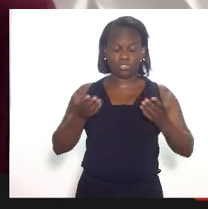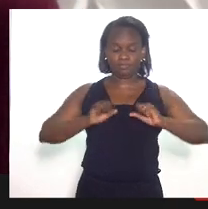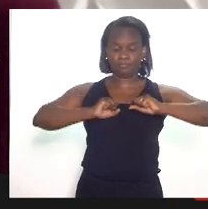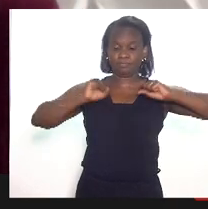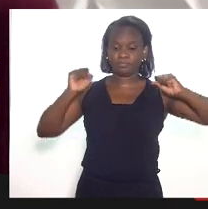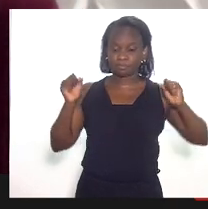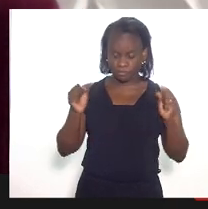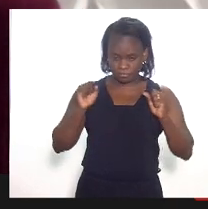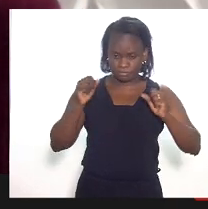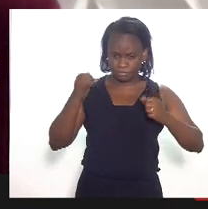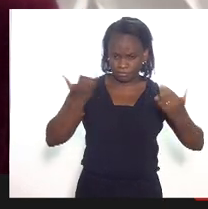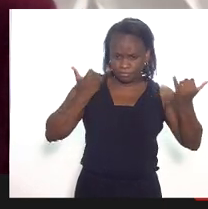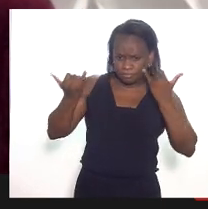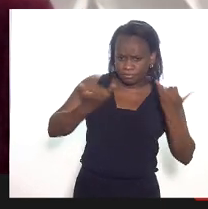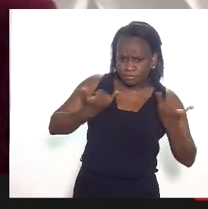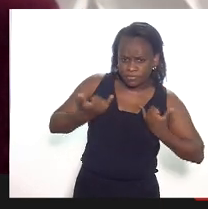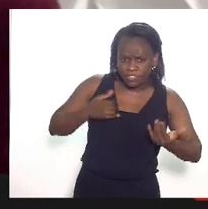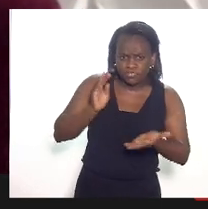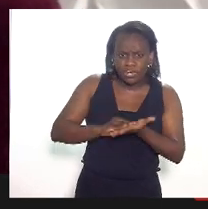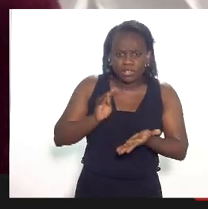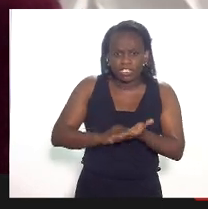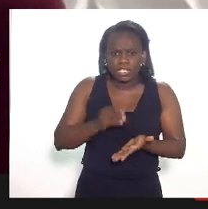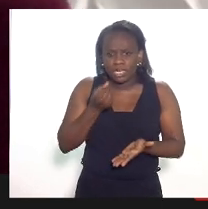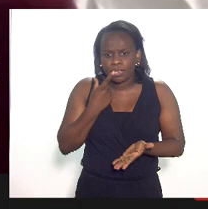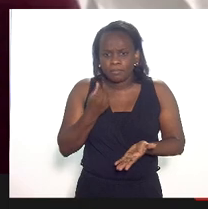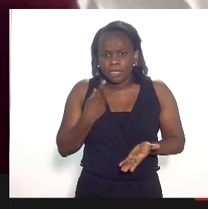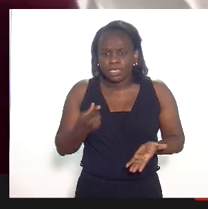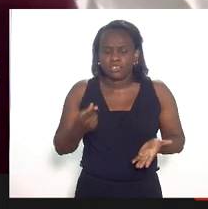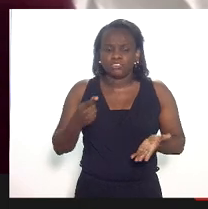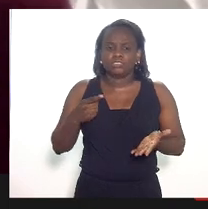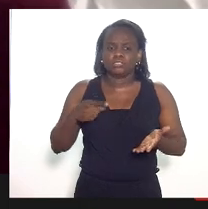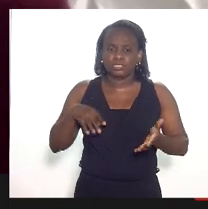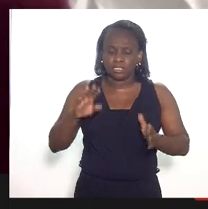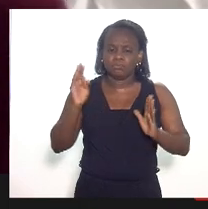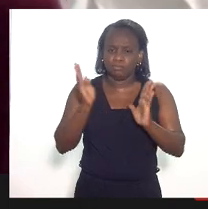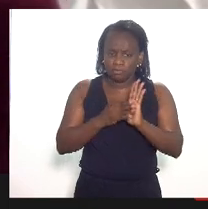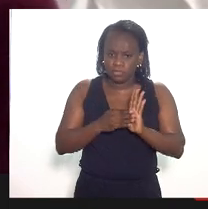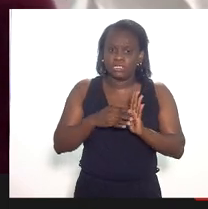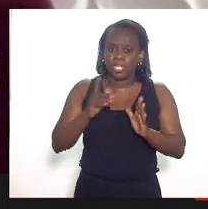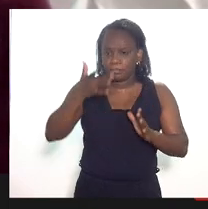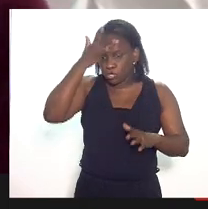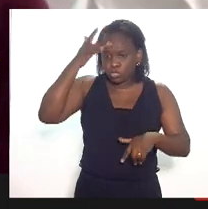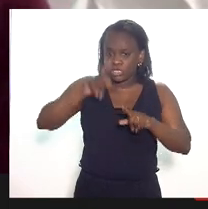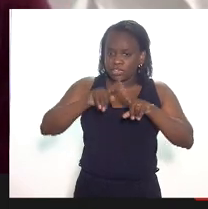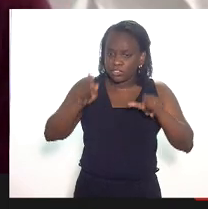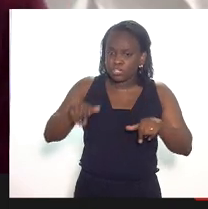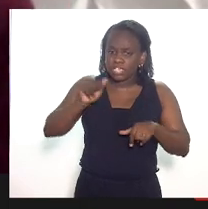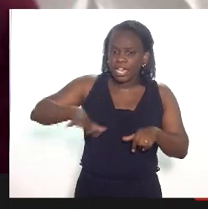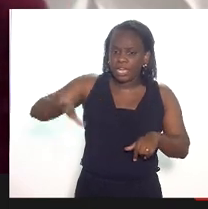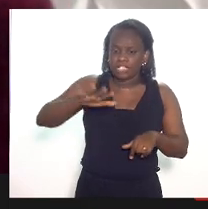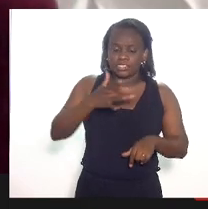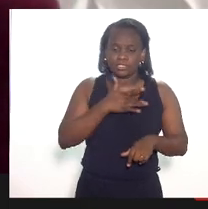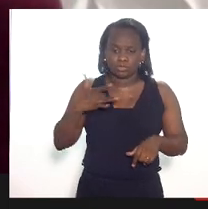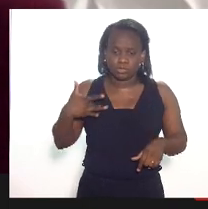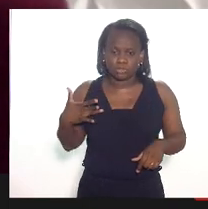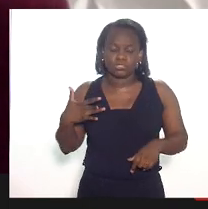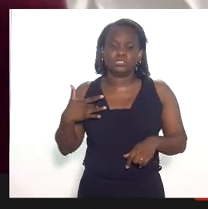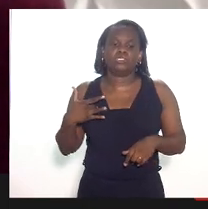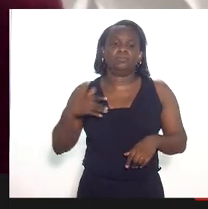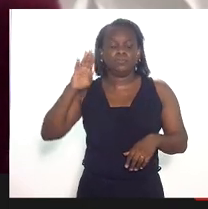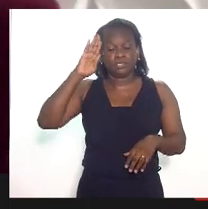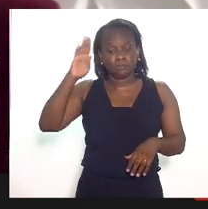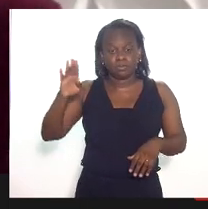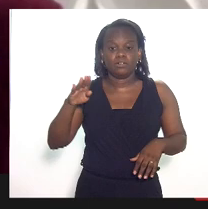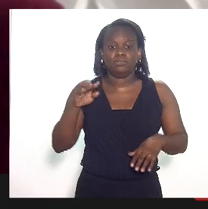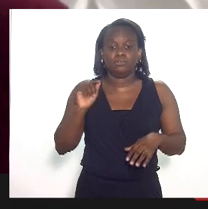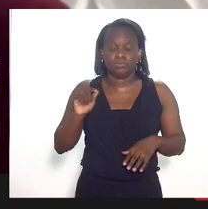notícia da falta de medicamentos, manifestada inclusive por servidores da área da saúde, sobretudo